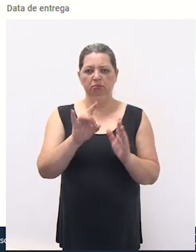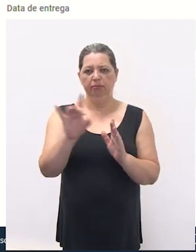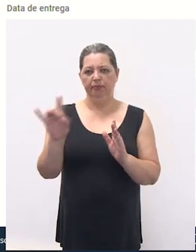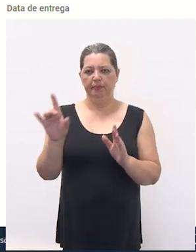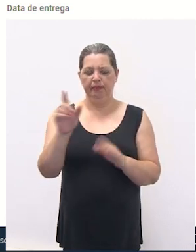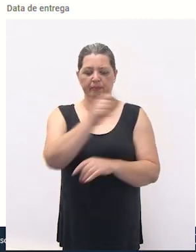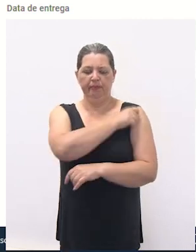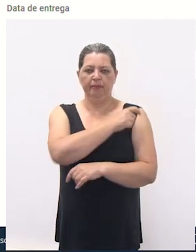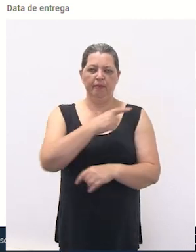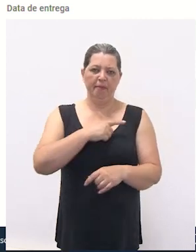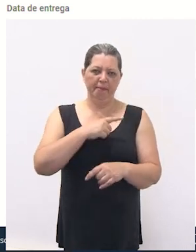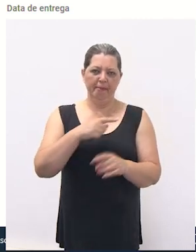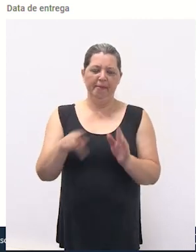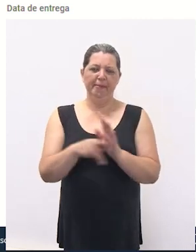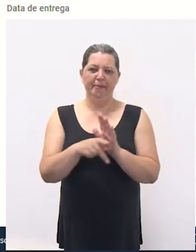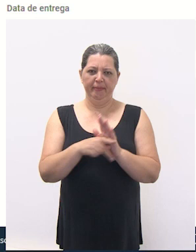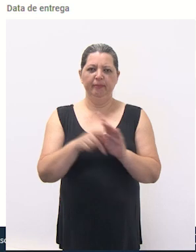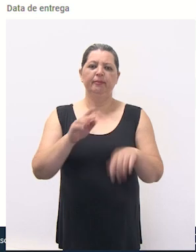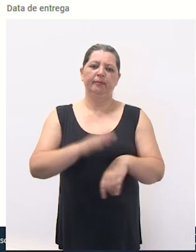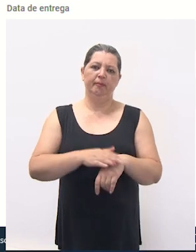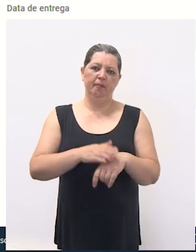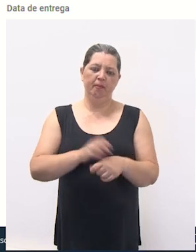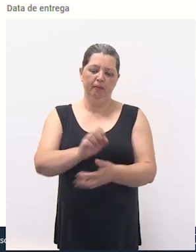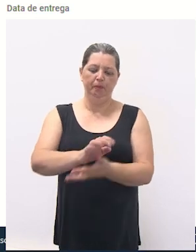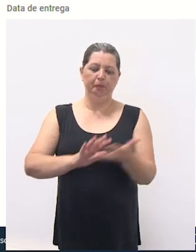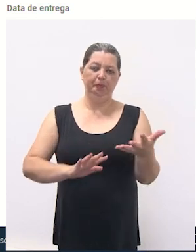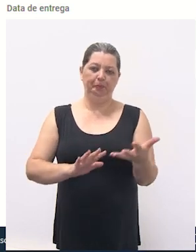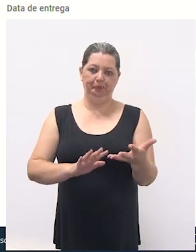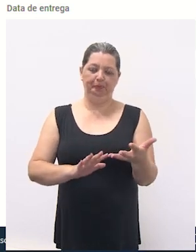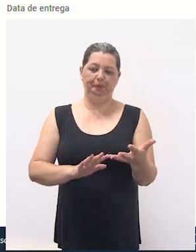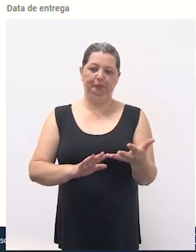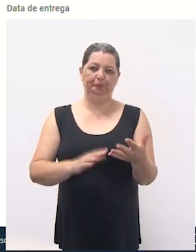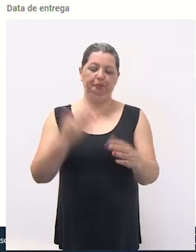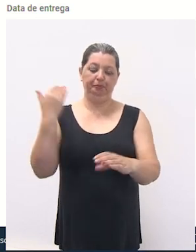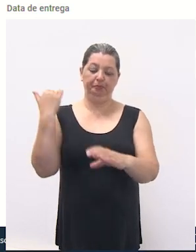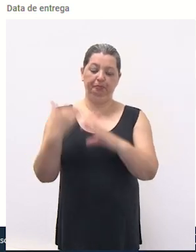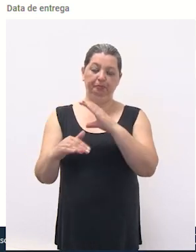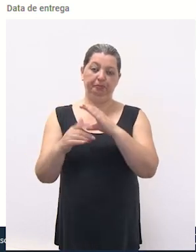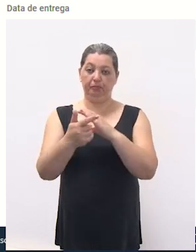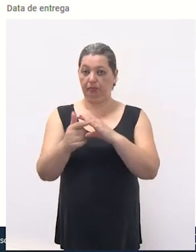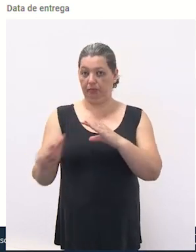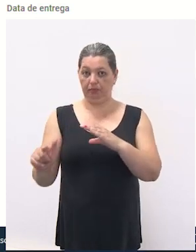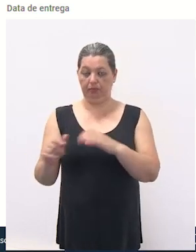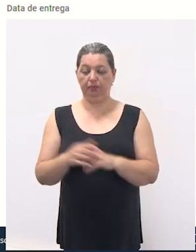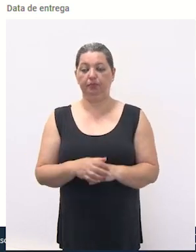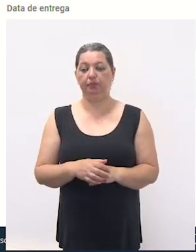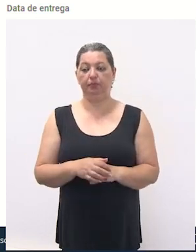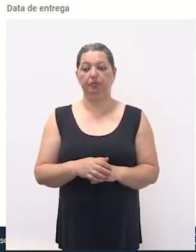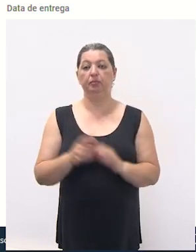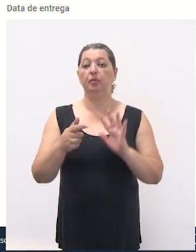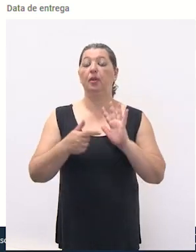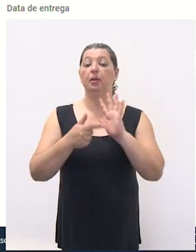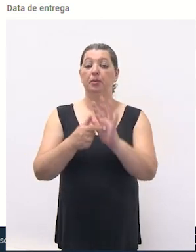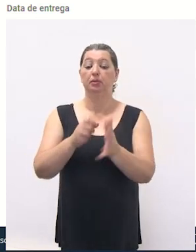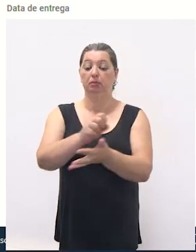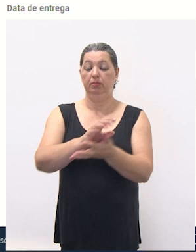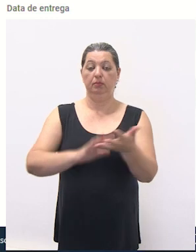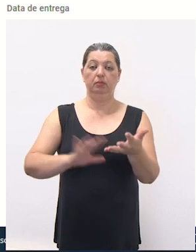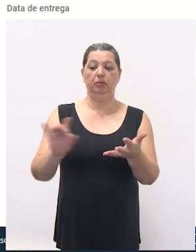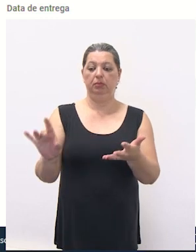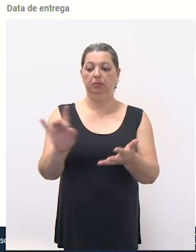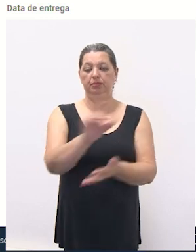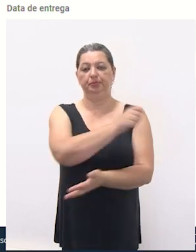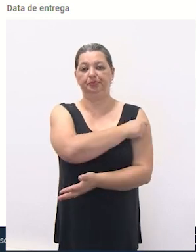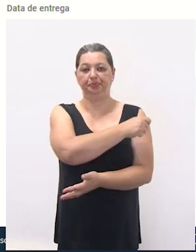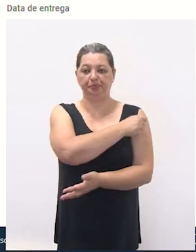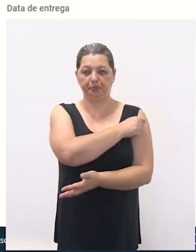desse arquivo, ele pode fazer a sua atividade ali e reenviar para mim. Vai aparecer atividade de aluno por aluno, sem